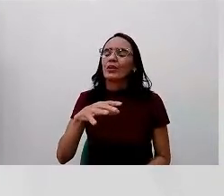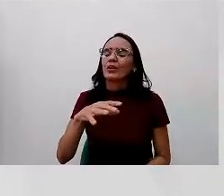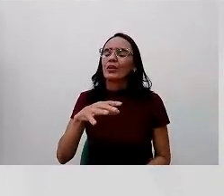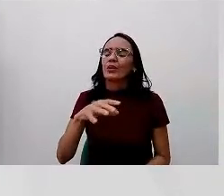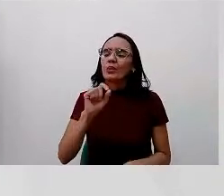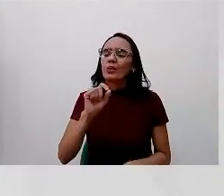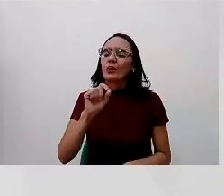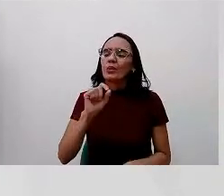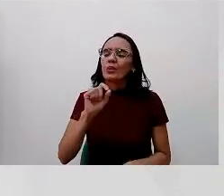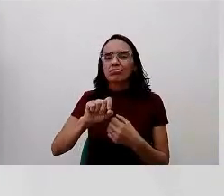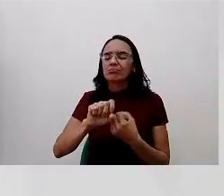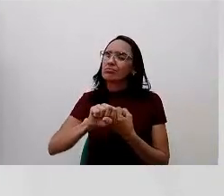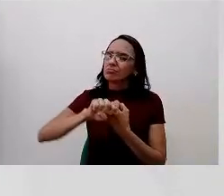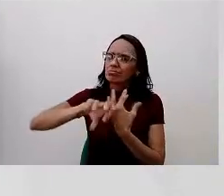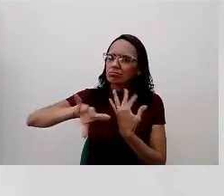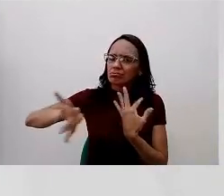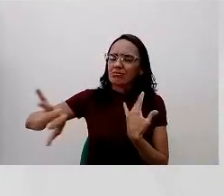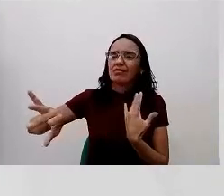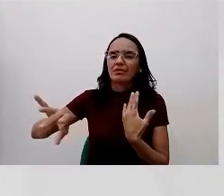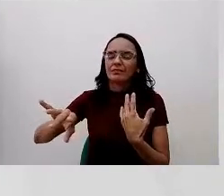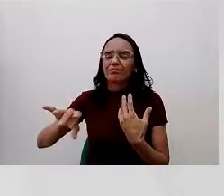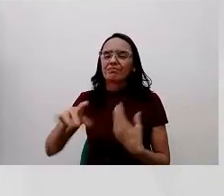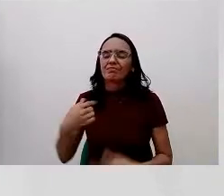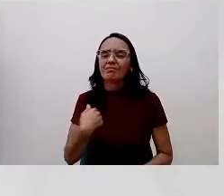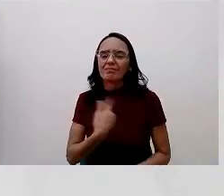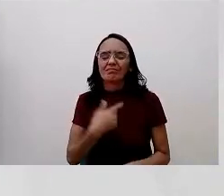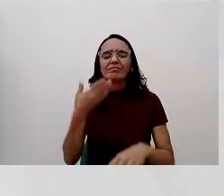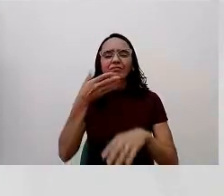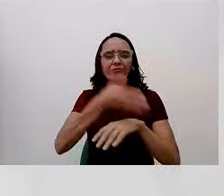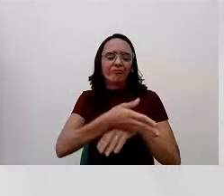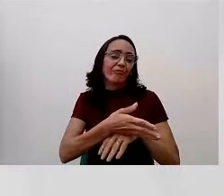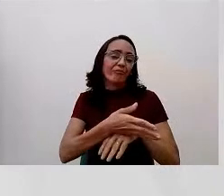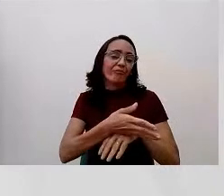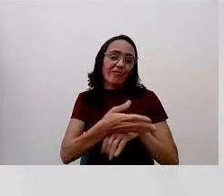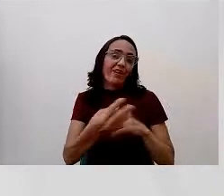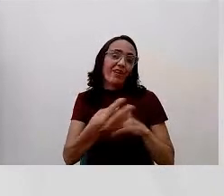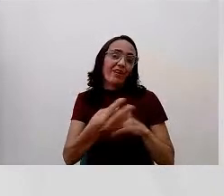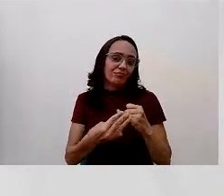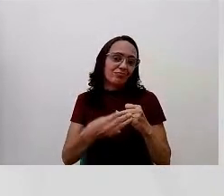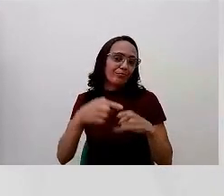de casa para ir para o campus. Queria muito, né, que a gente pudesse estar num auditório